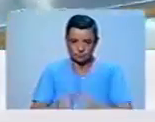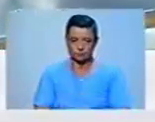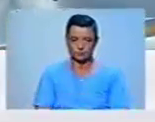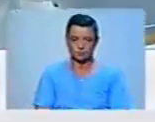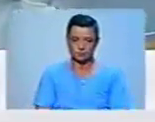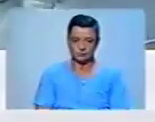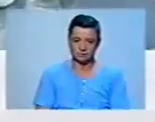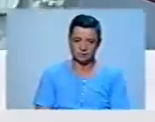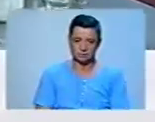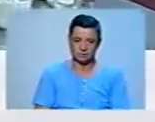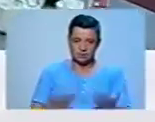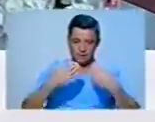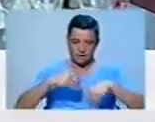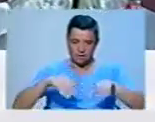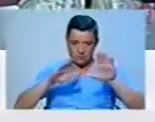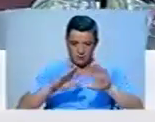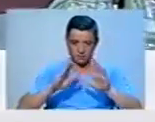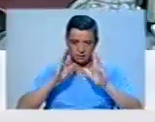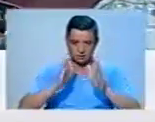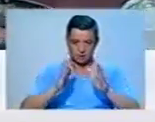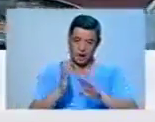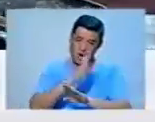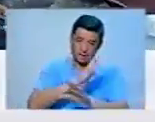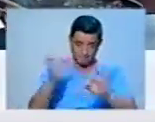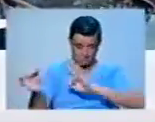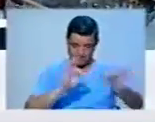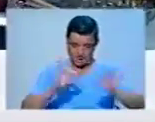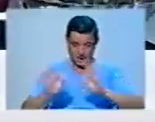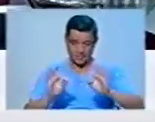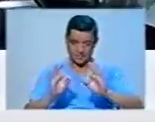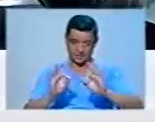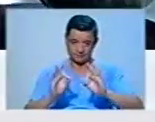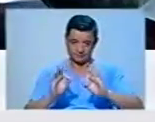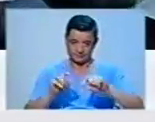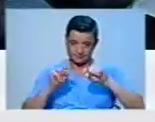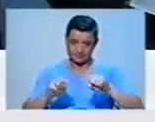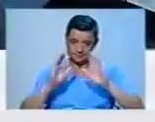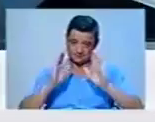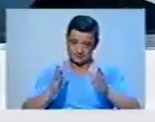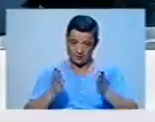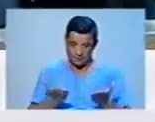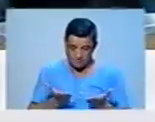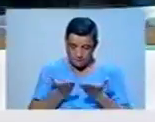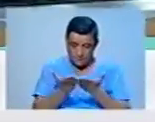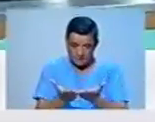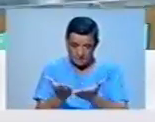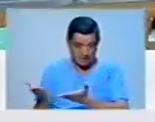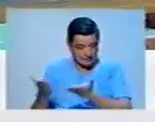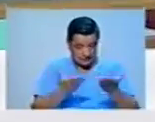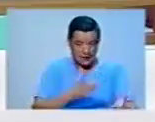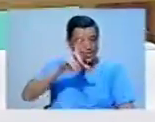E claro, como eu me fui adiantando e já tenho uma fornada prontinha a sair, já tenho uma fornada prontinha a apresentar